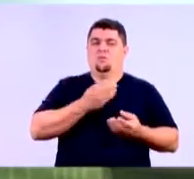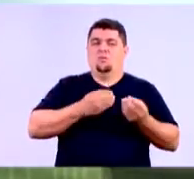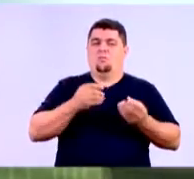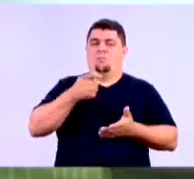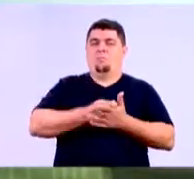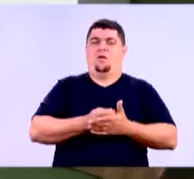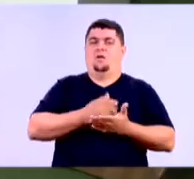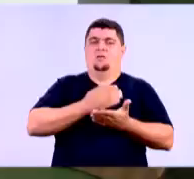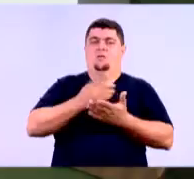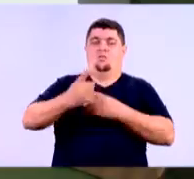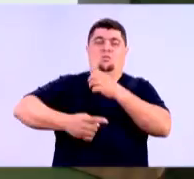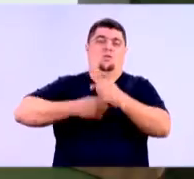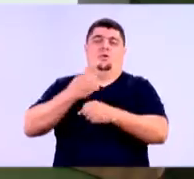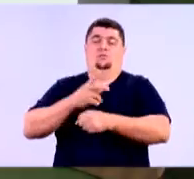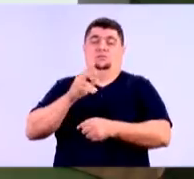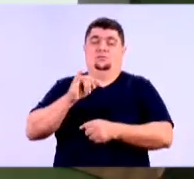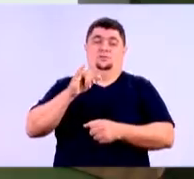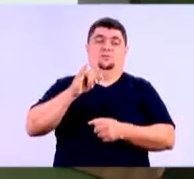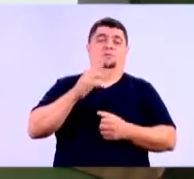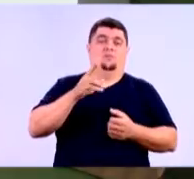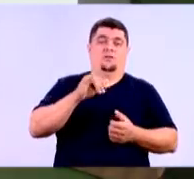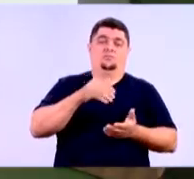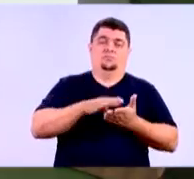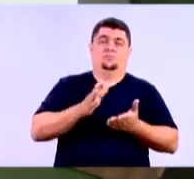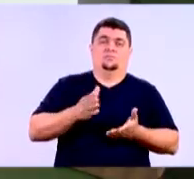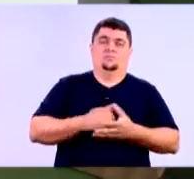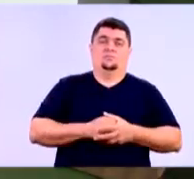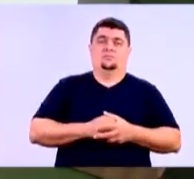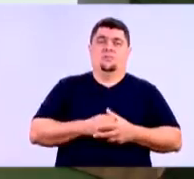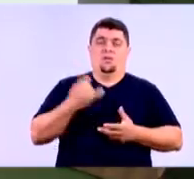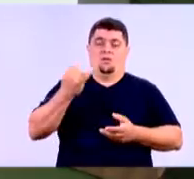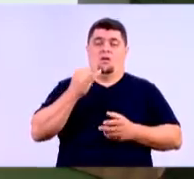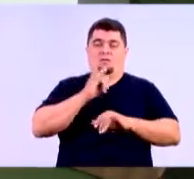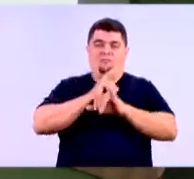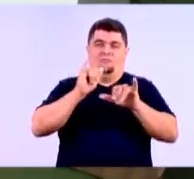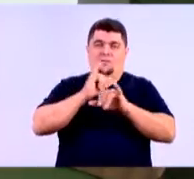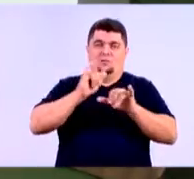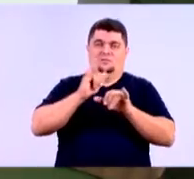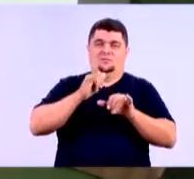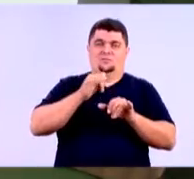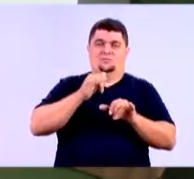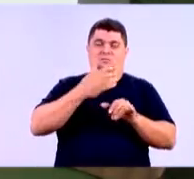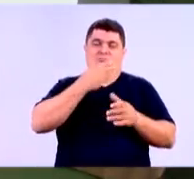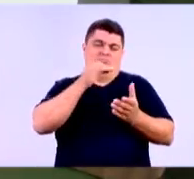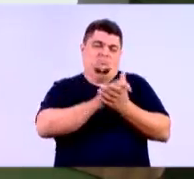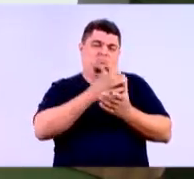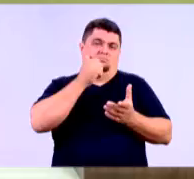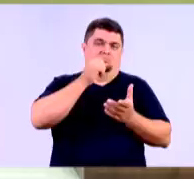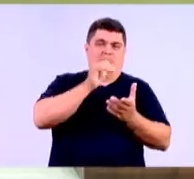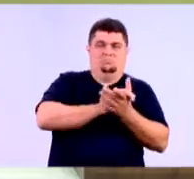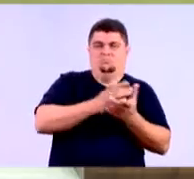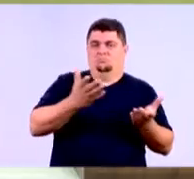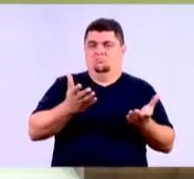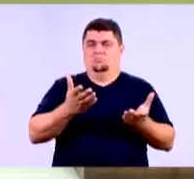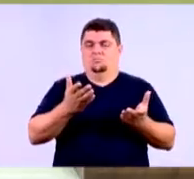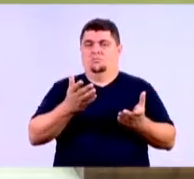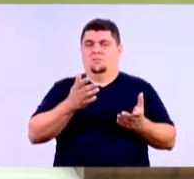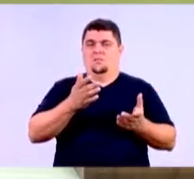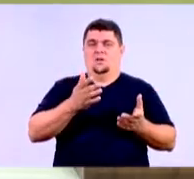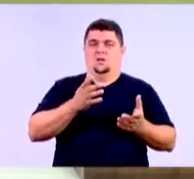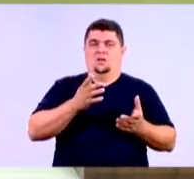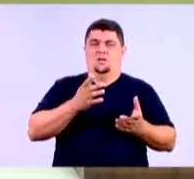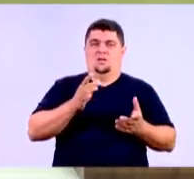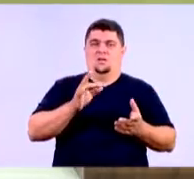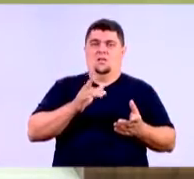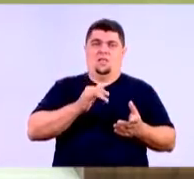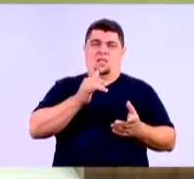profissionais. Exatamente. As informações do cônjuge também são importantes, porque se essa pessoa é casada e apenas